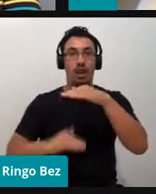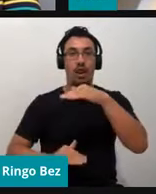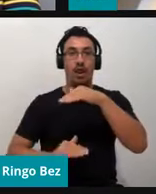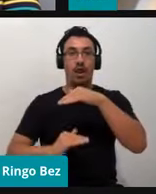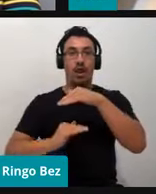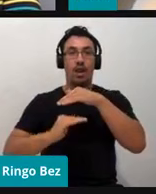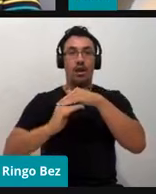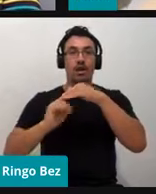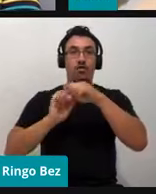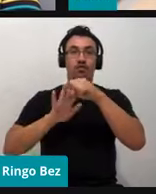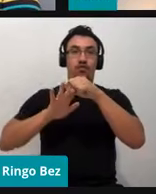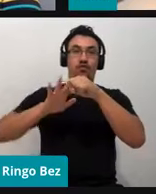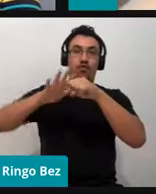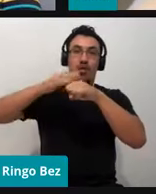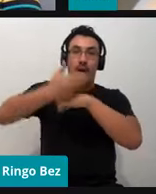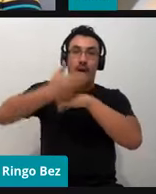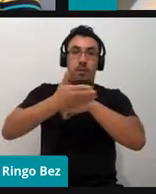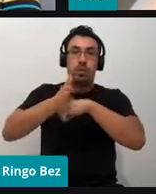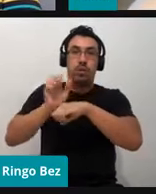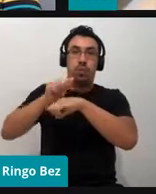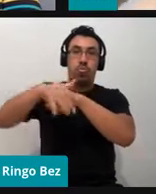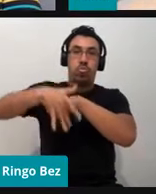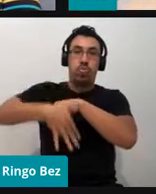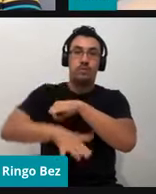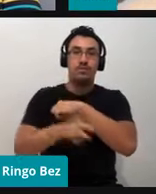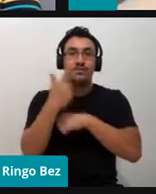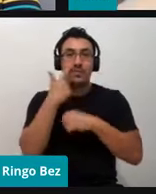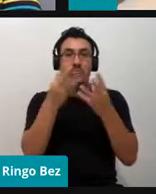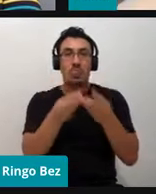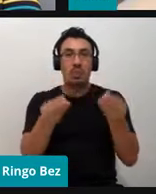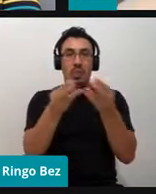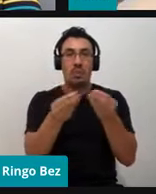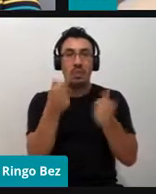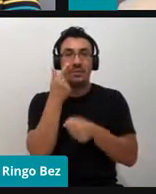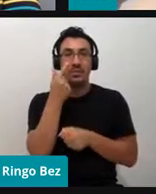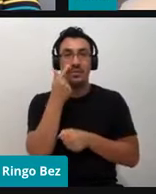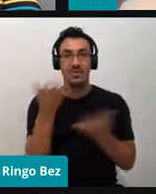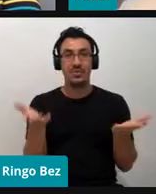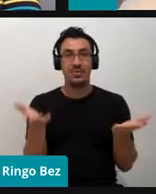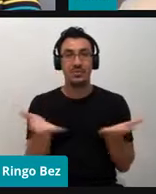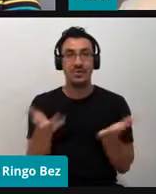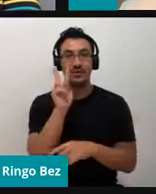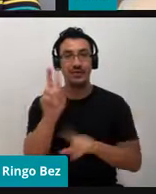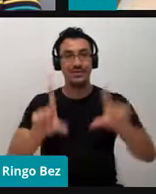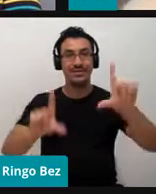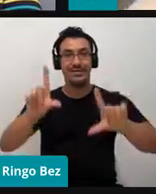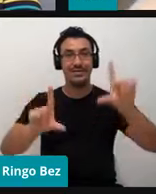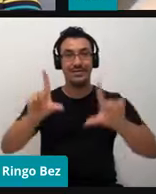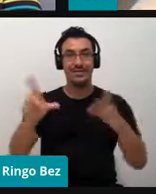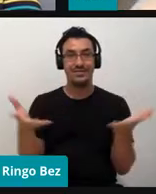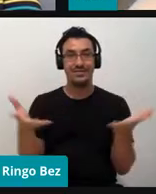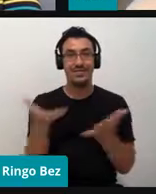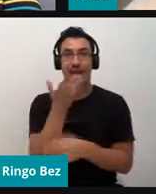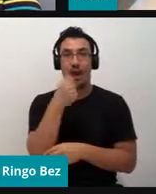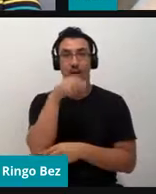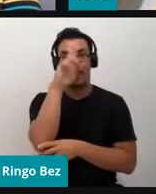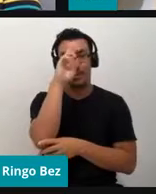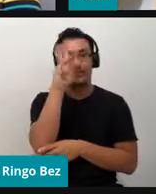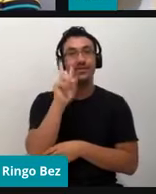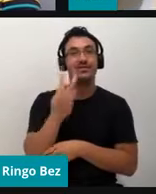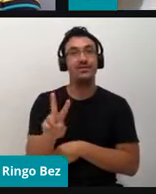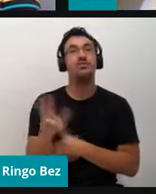e aí vem aquela água barrenta, isso passou hoje mesmo no telejornal da hora do almoço, é consequência